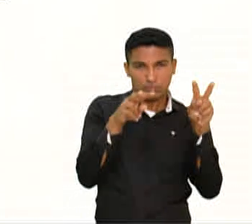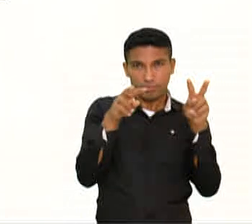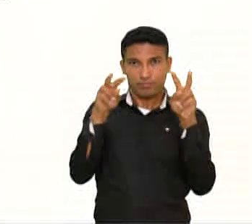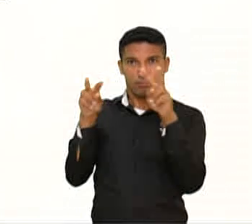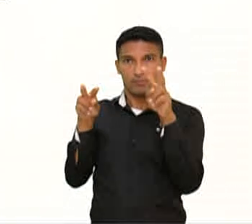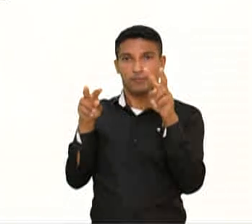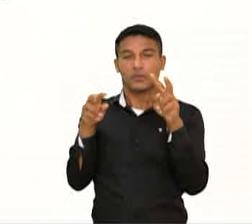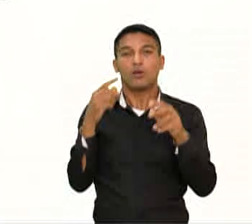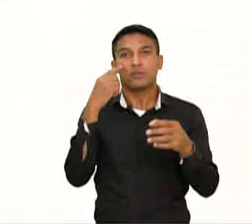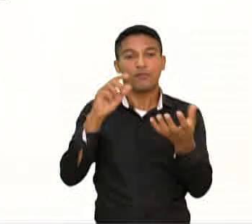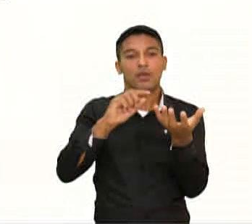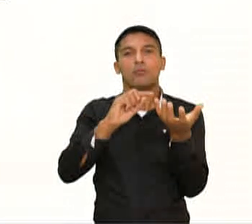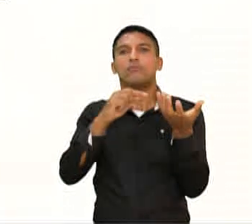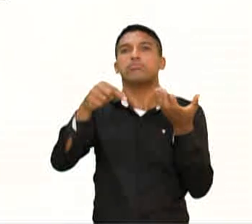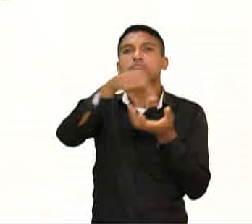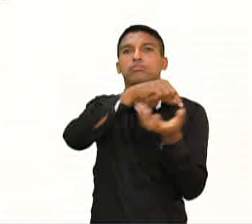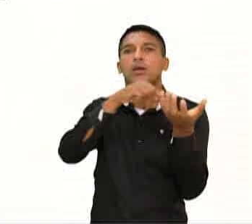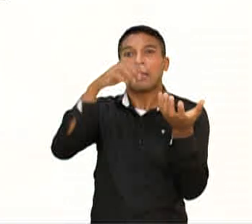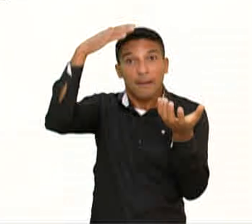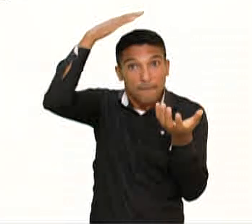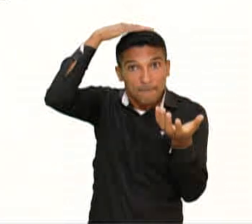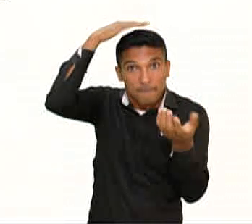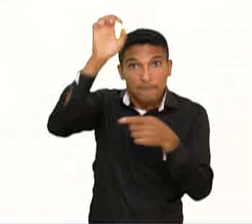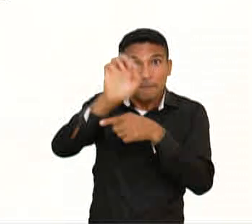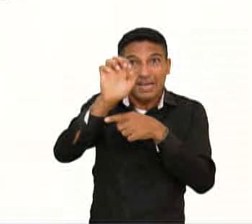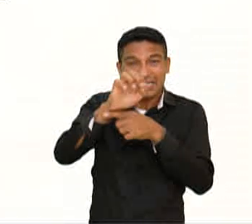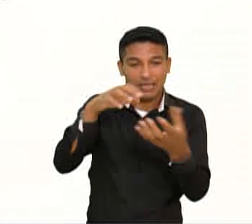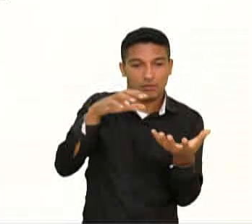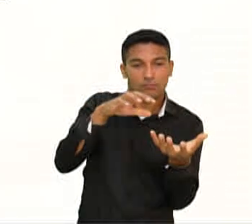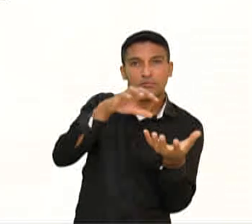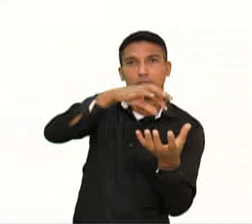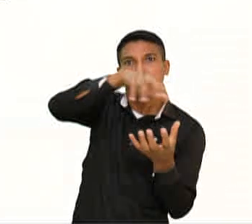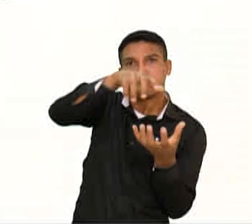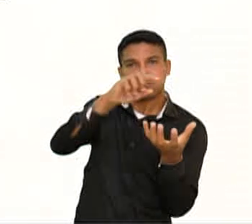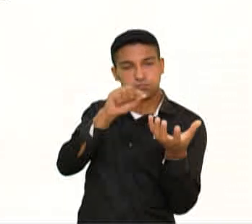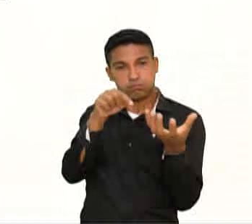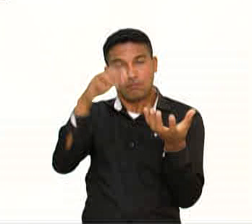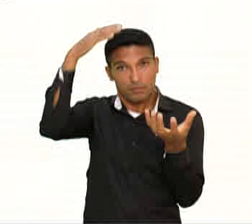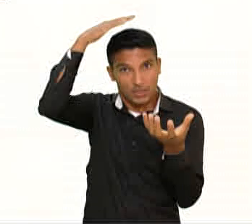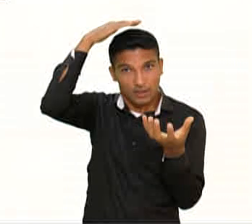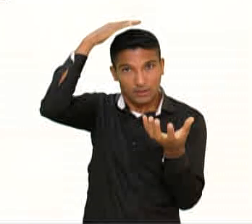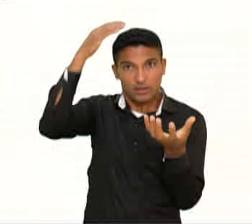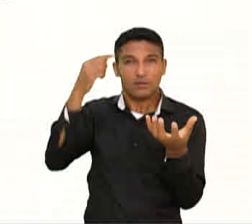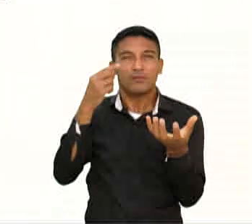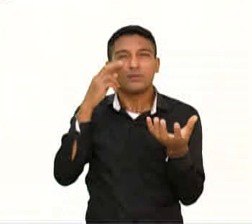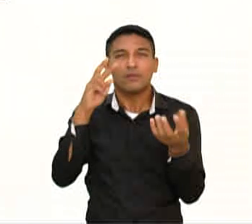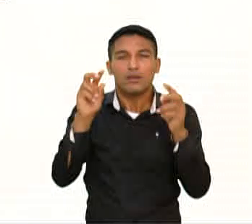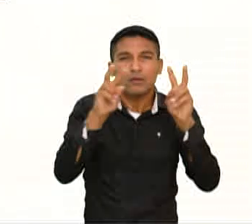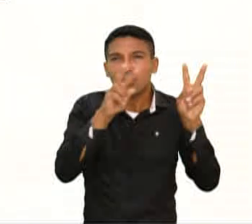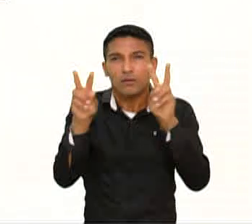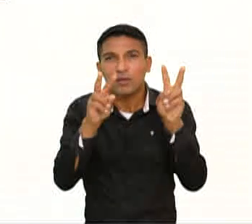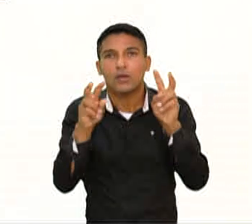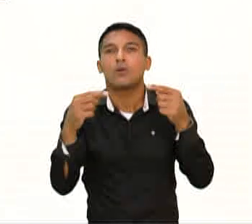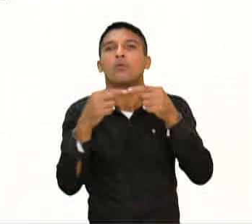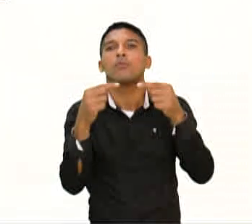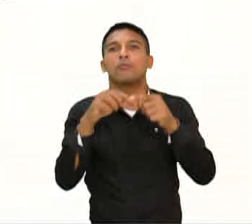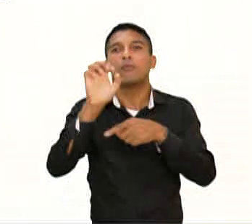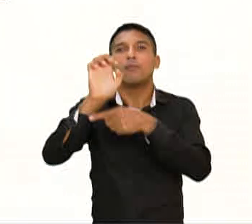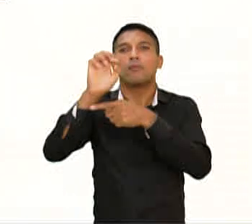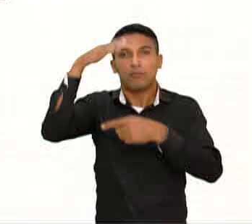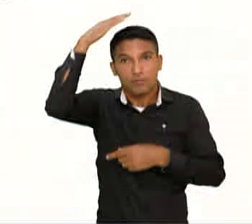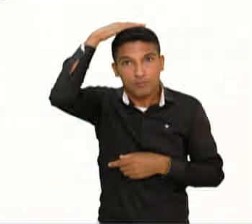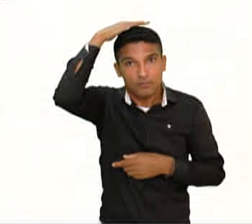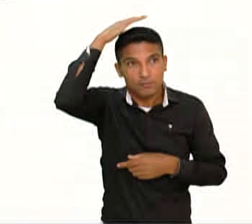Paraná, julgue as inserções. Então, ele usa a palavra inserções no lugar de frase. Então, nós vamos ter frase. Frase número 1.